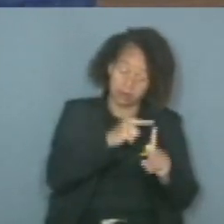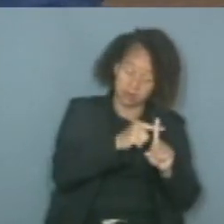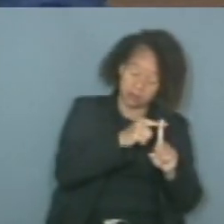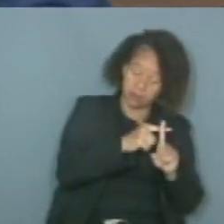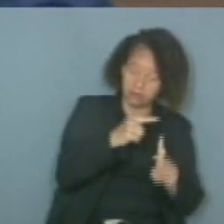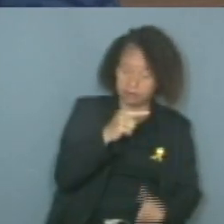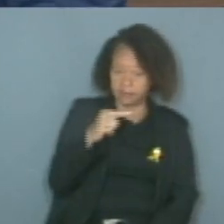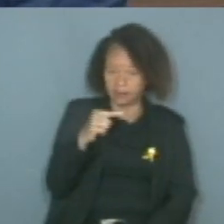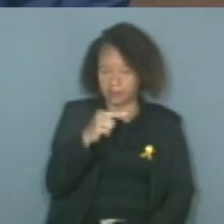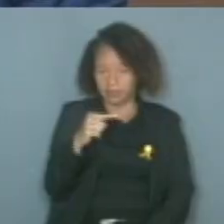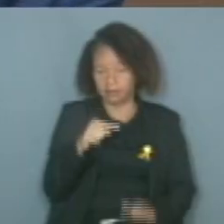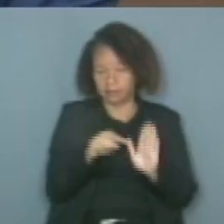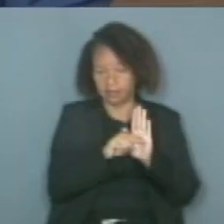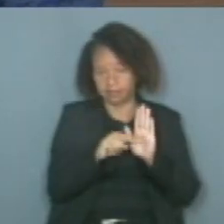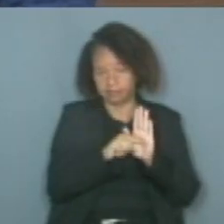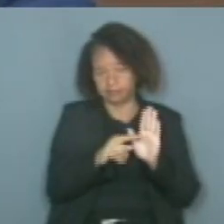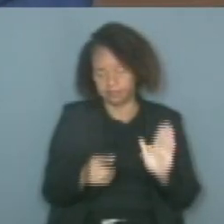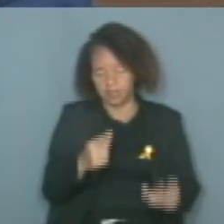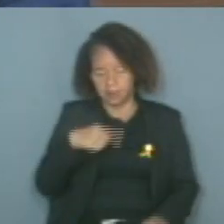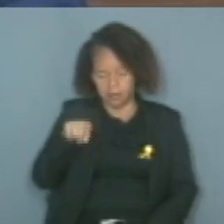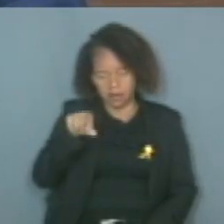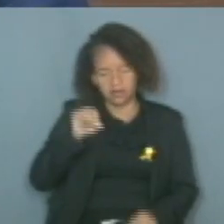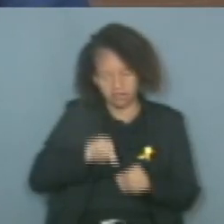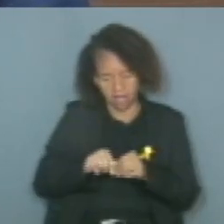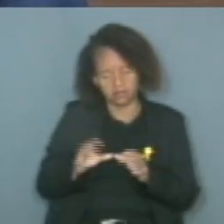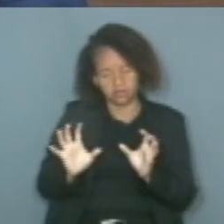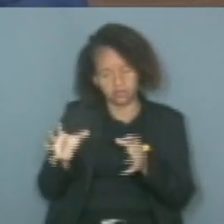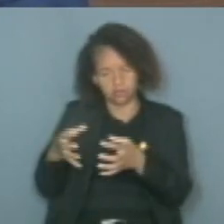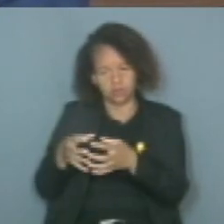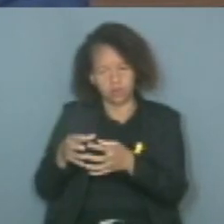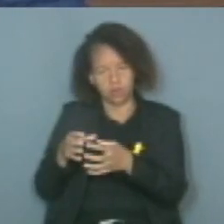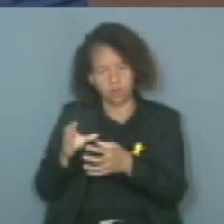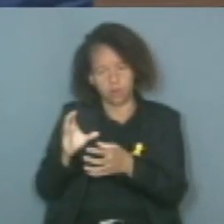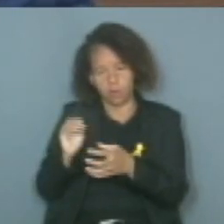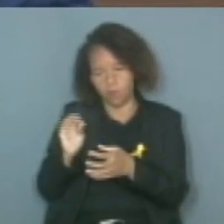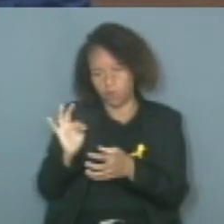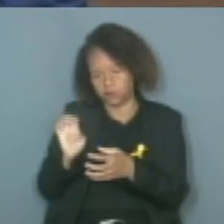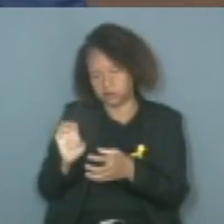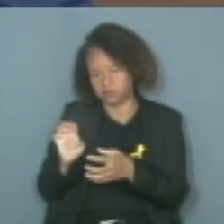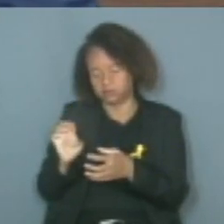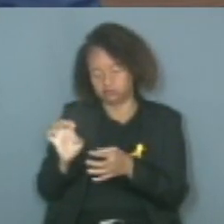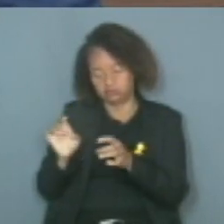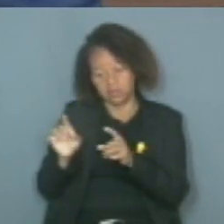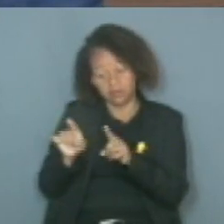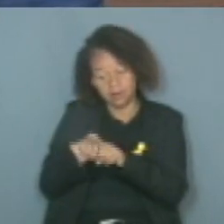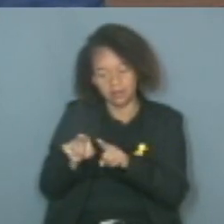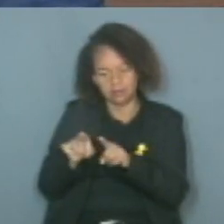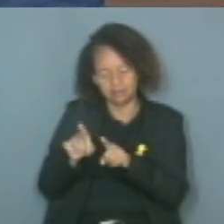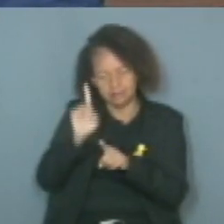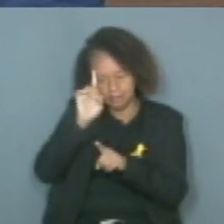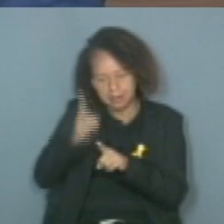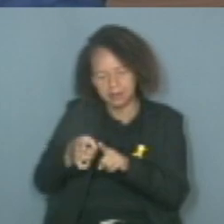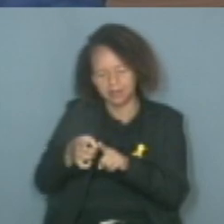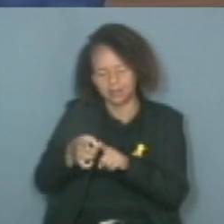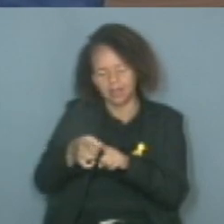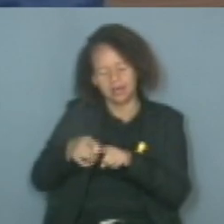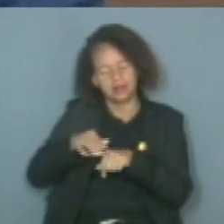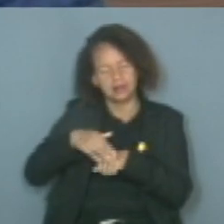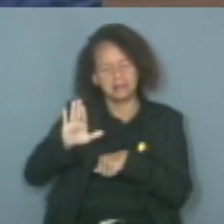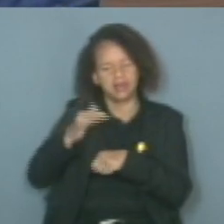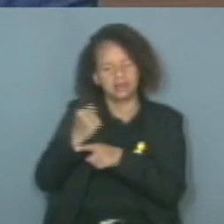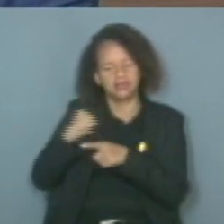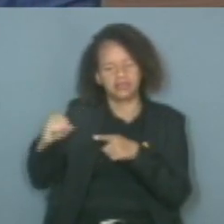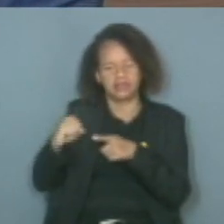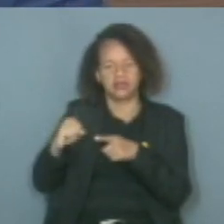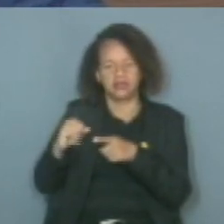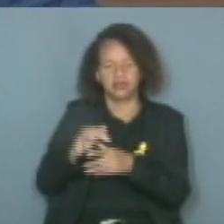ou negativas, porque ele faz parte de uma corte que rege aquilo que a gente mais